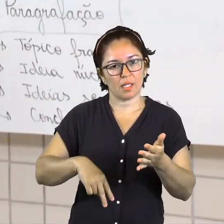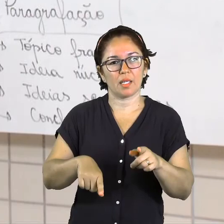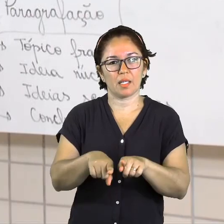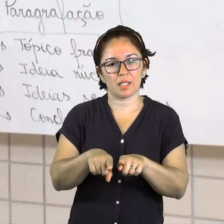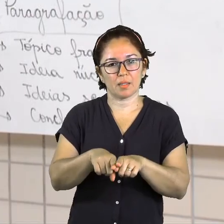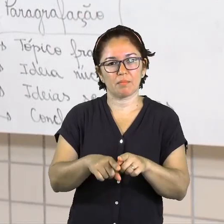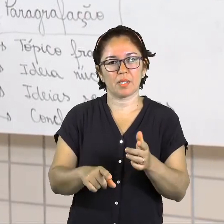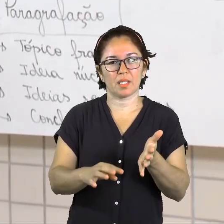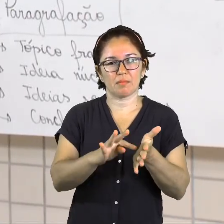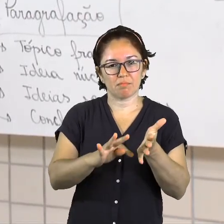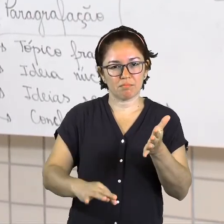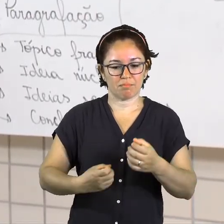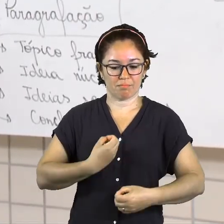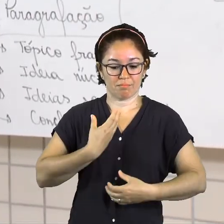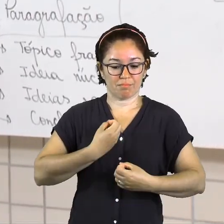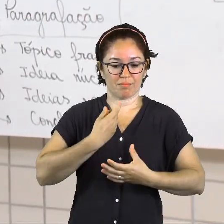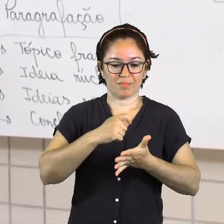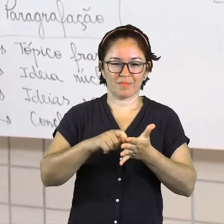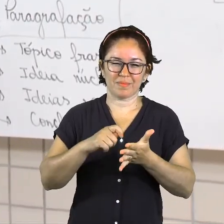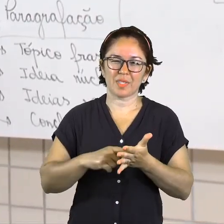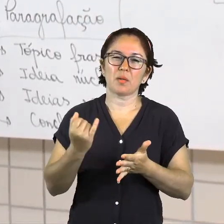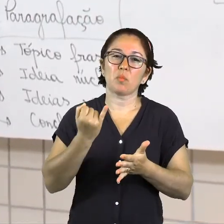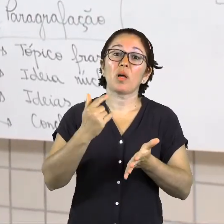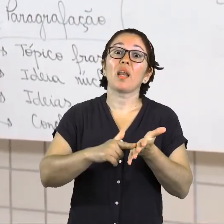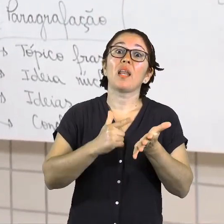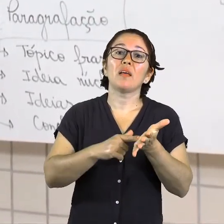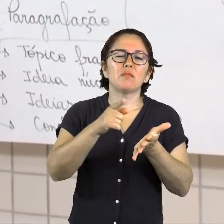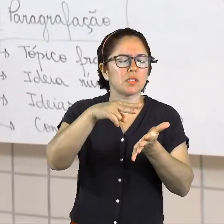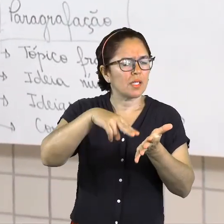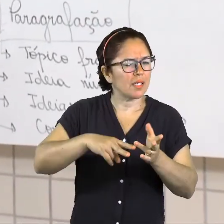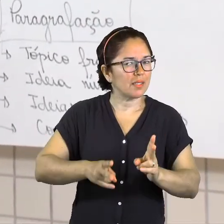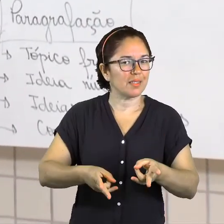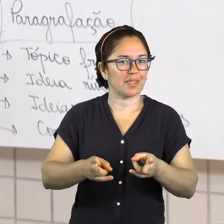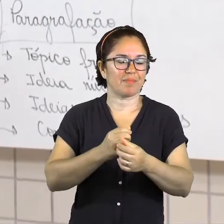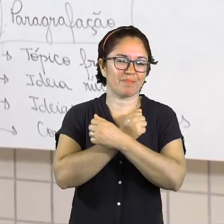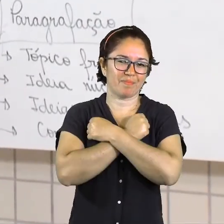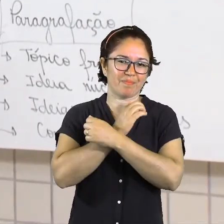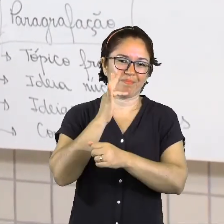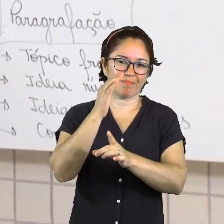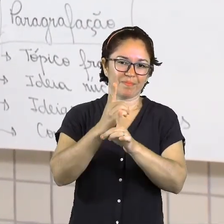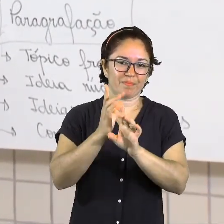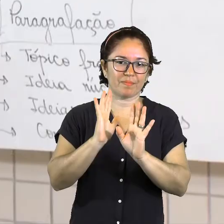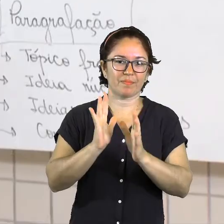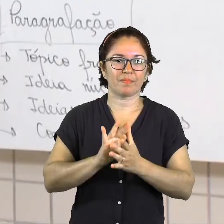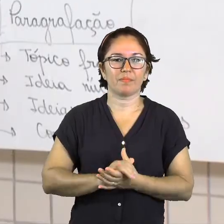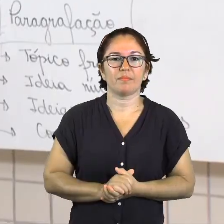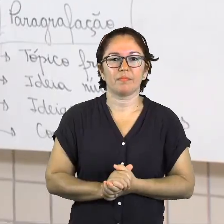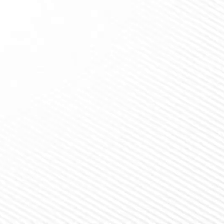livro, né? Um bom livro do lado de vocês, certo? Um abraço e até a próxima!